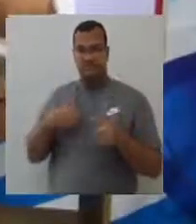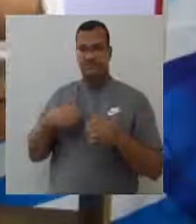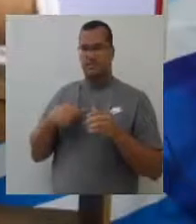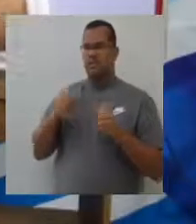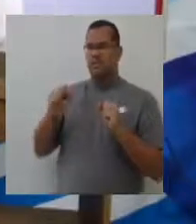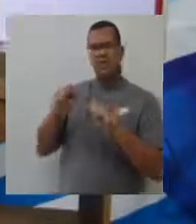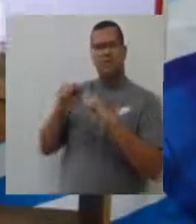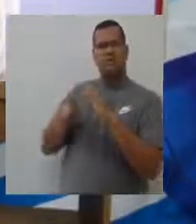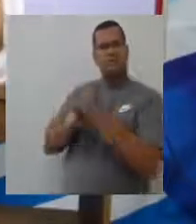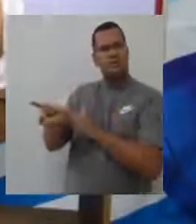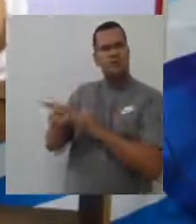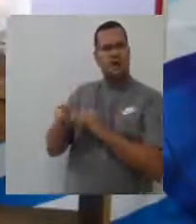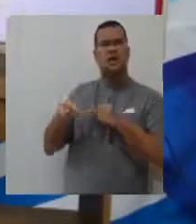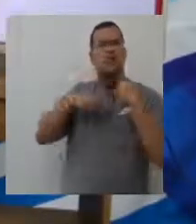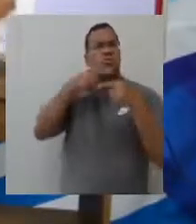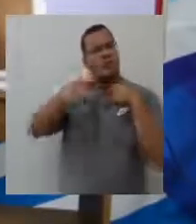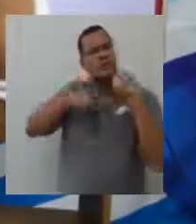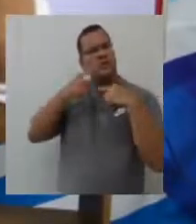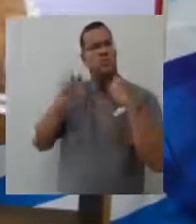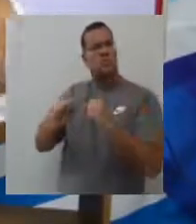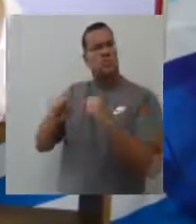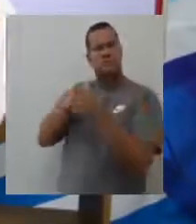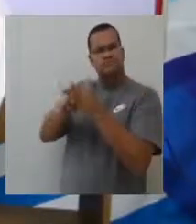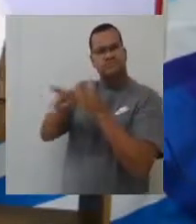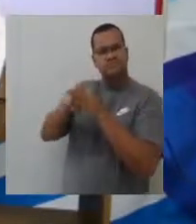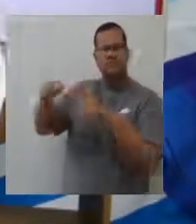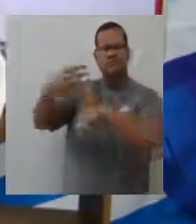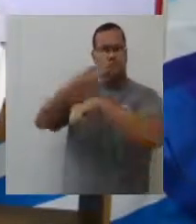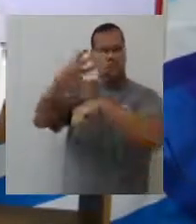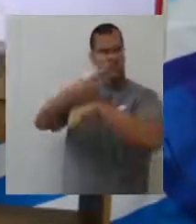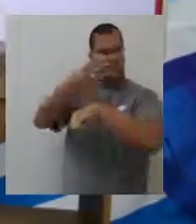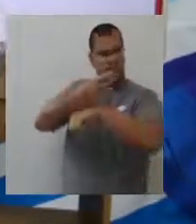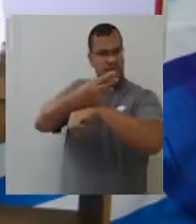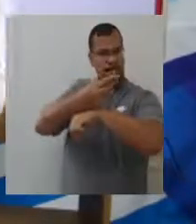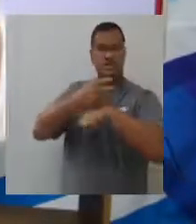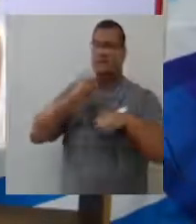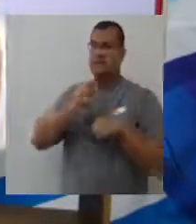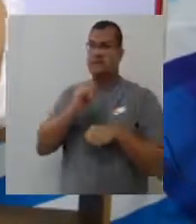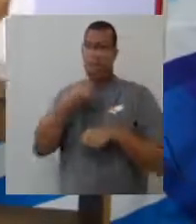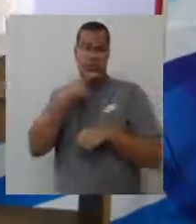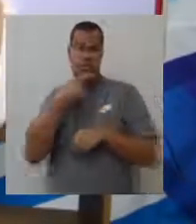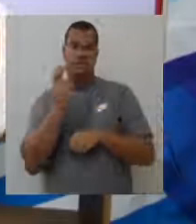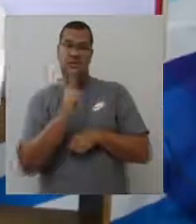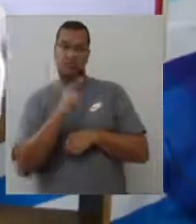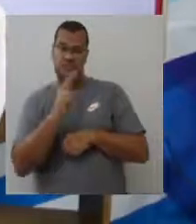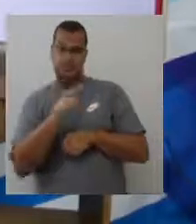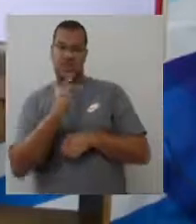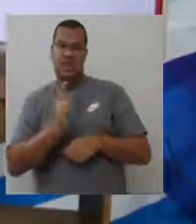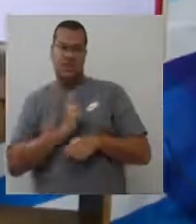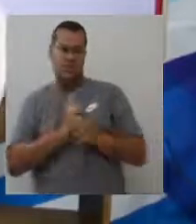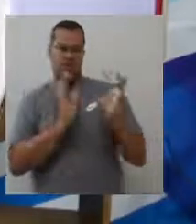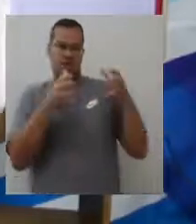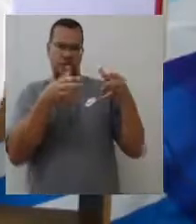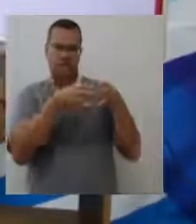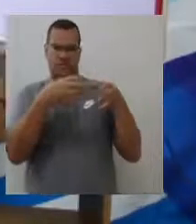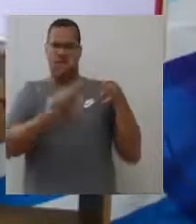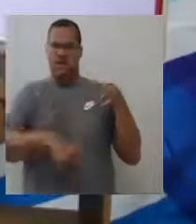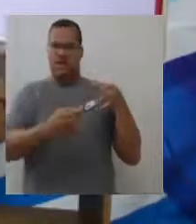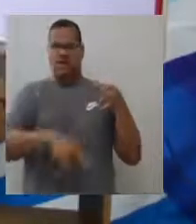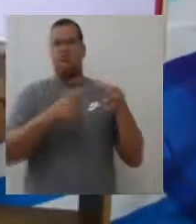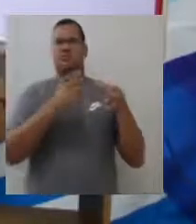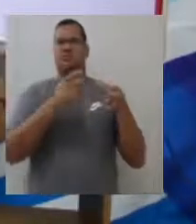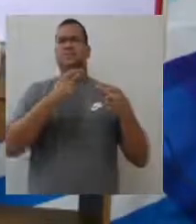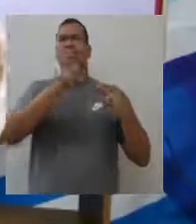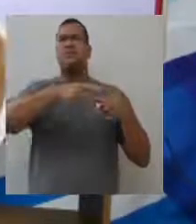envie, tá? Pelo WhatsApp as suas dúvidas. Se eu não conseguir responder todas as suas dúvidas, existe uma equipe de química que vai lhe